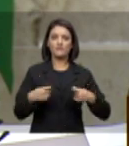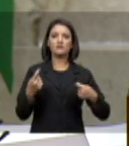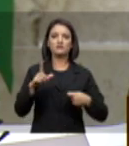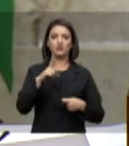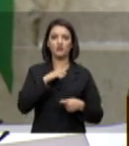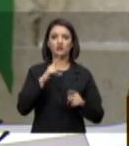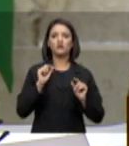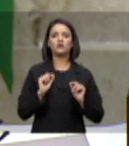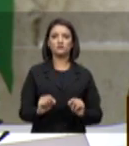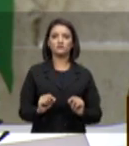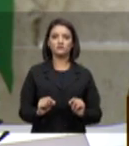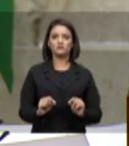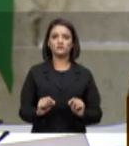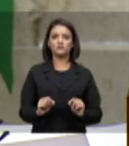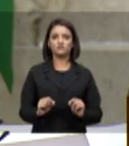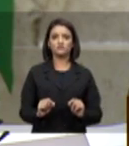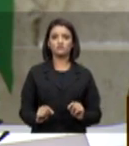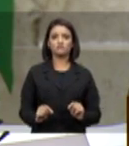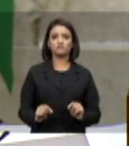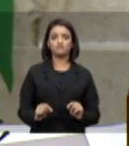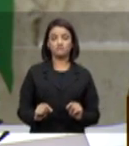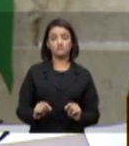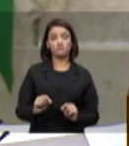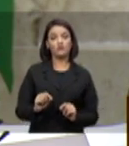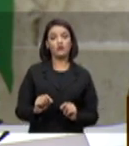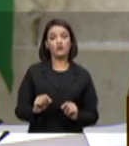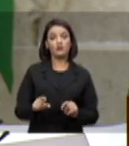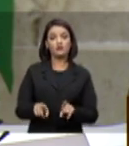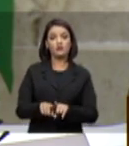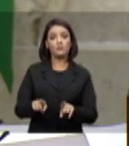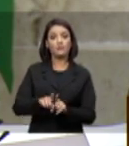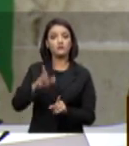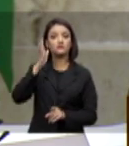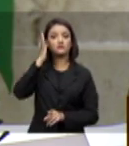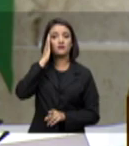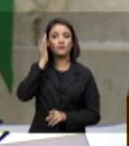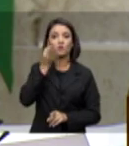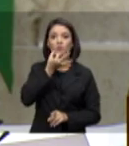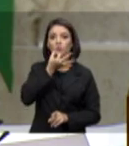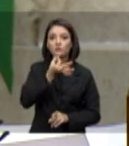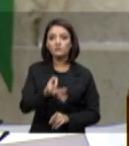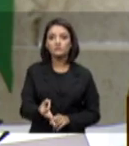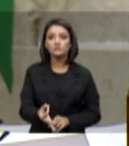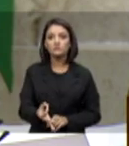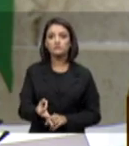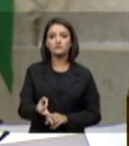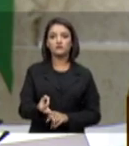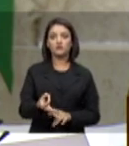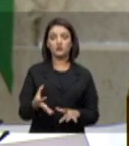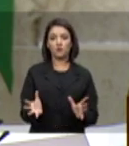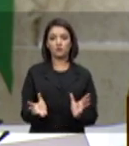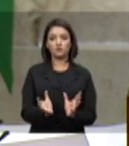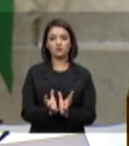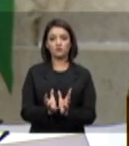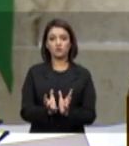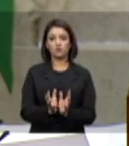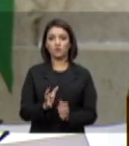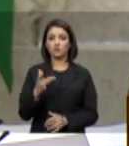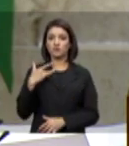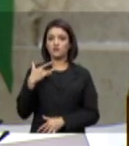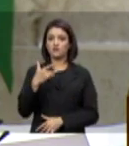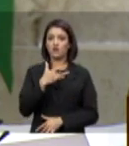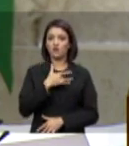também escute se a sabedoria ea técnica das autoridades são é